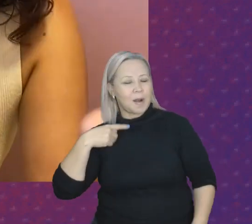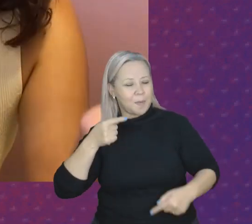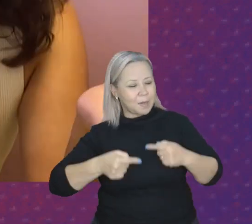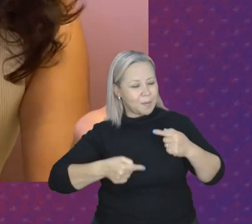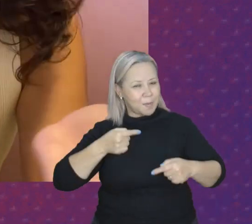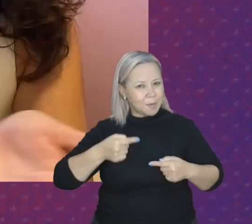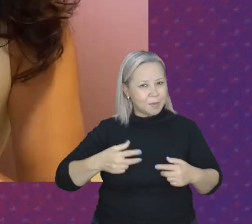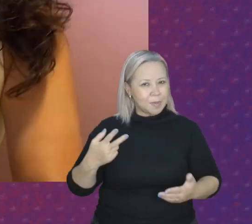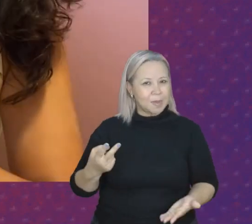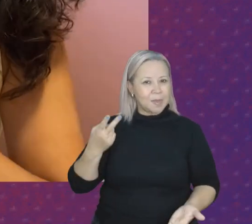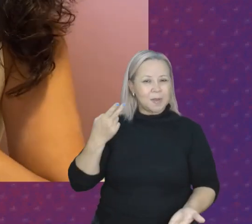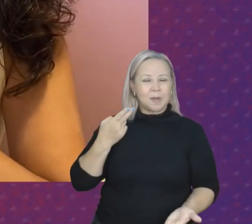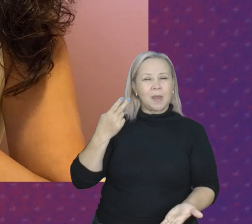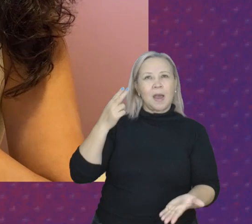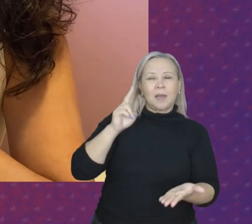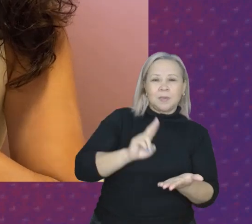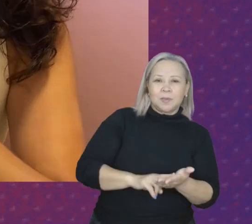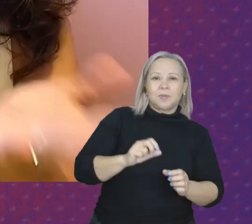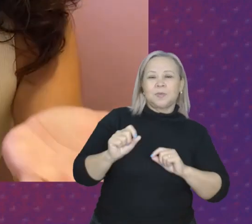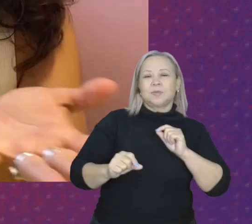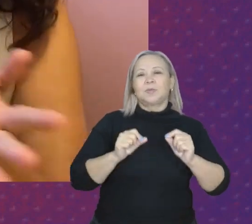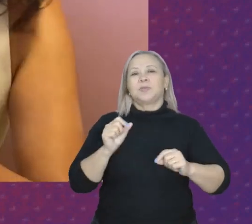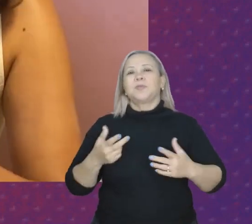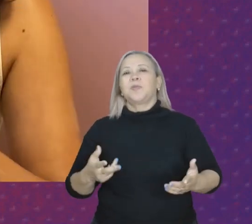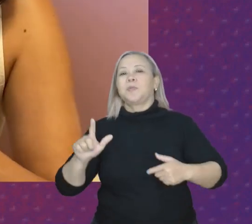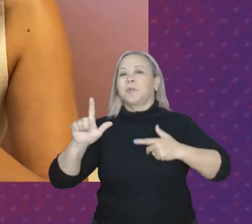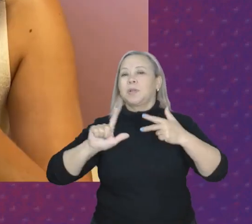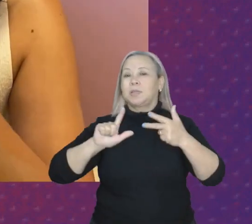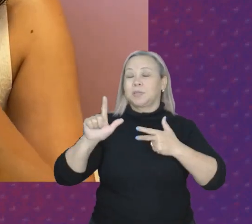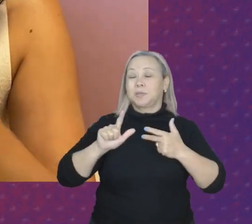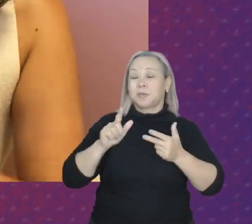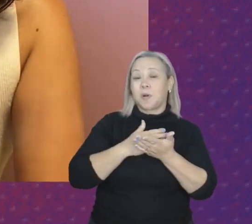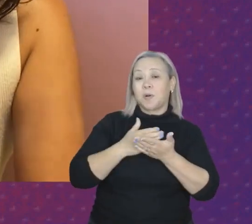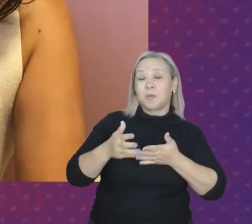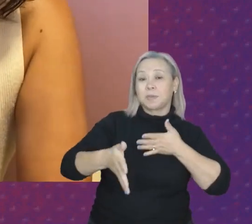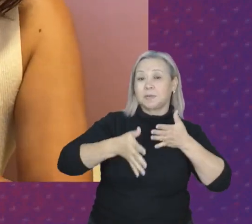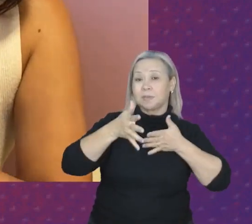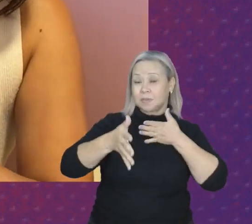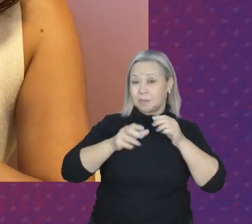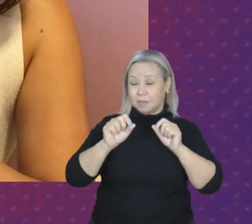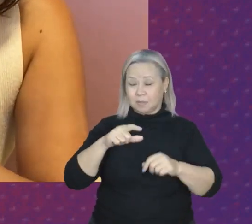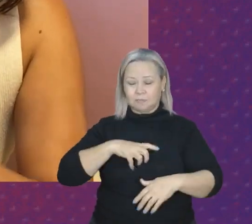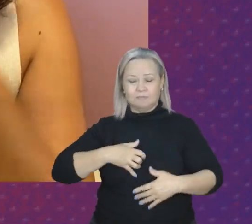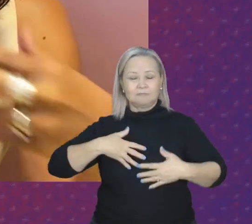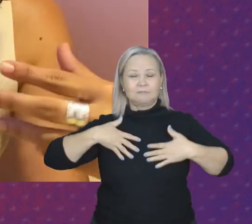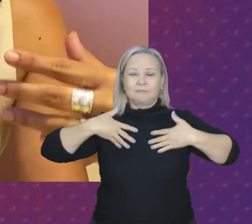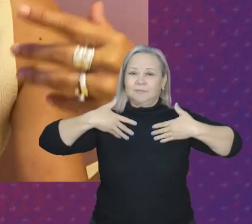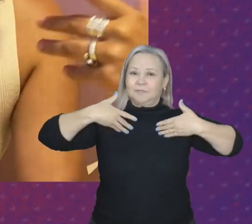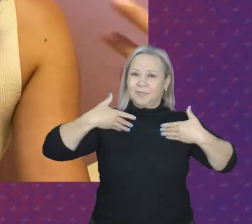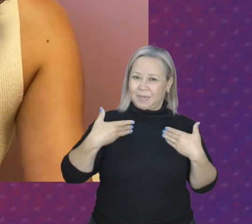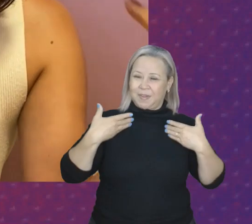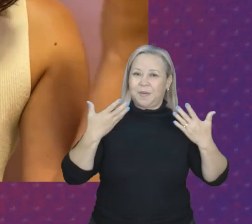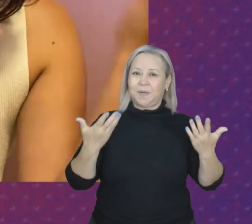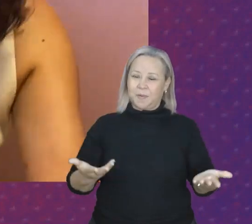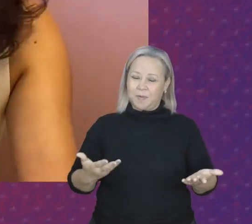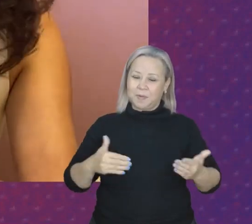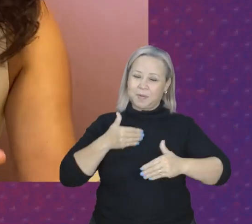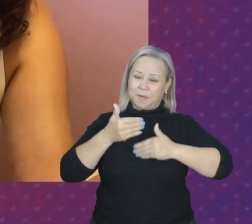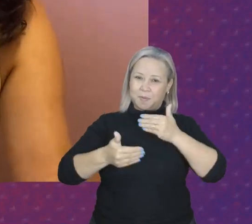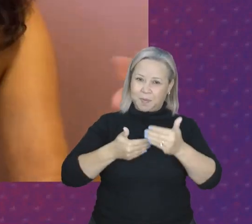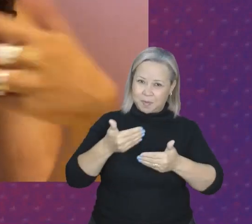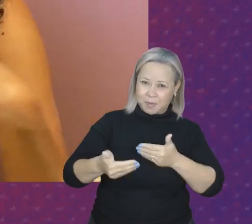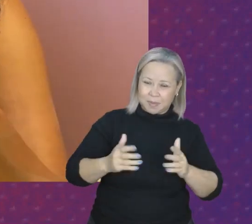uma legislatura. Então, queria começar dizendo que tenho muito orgulho de, desde o processo da